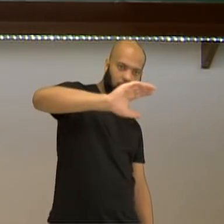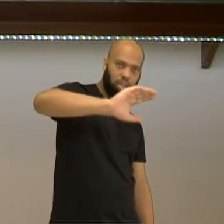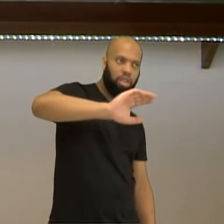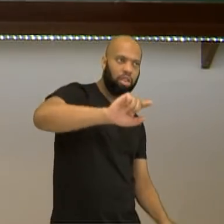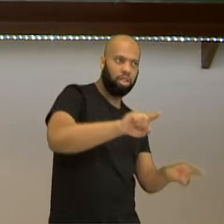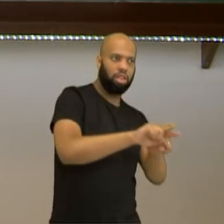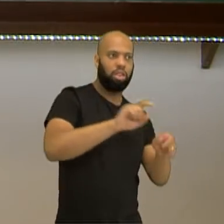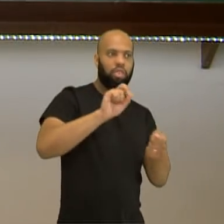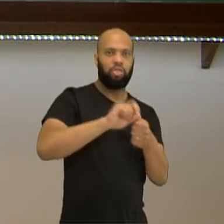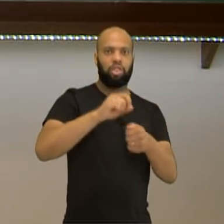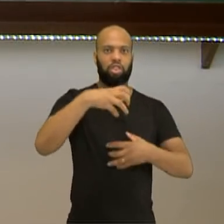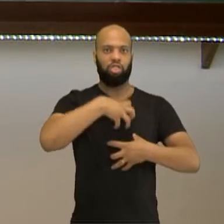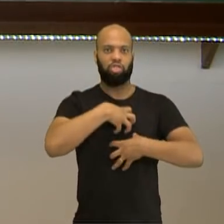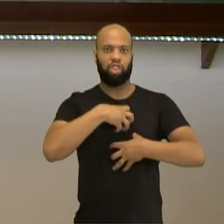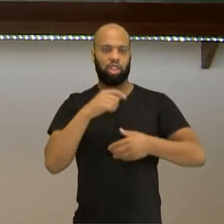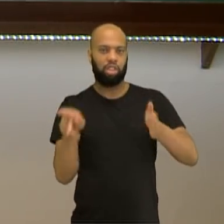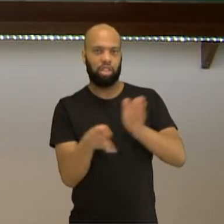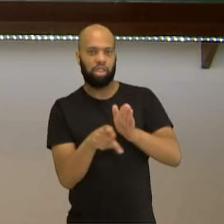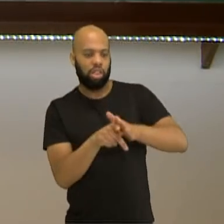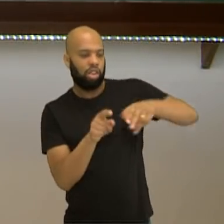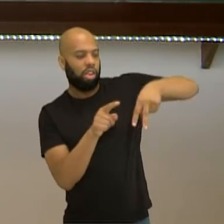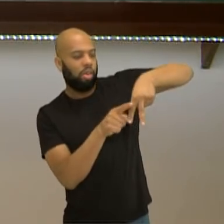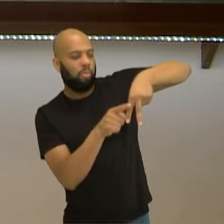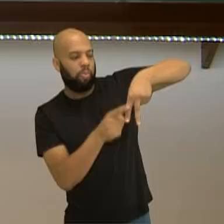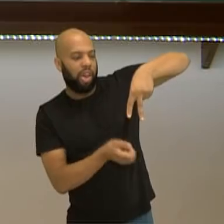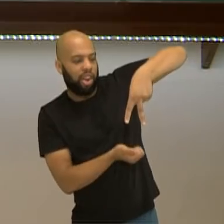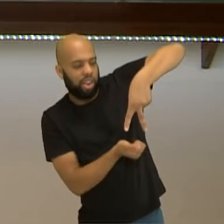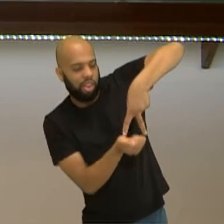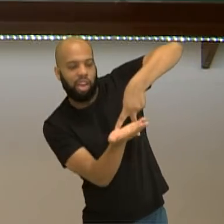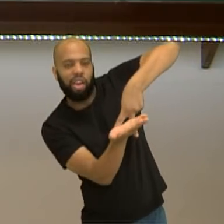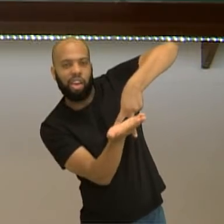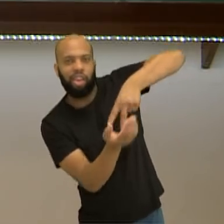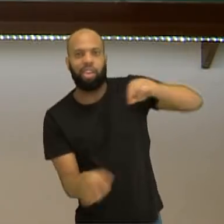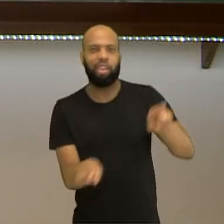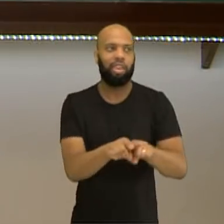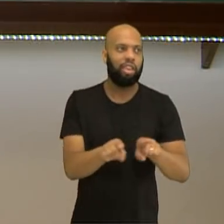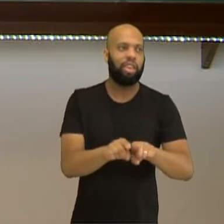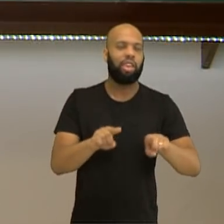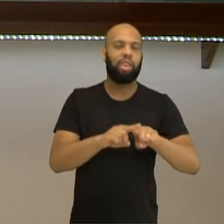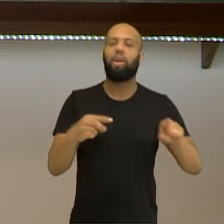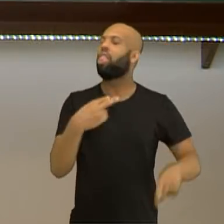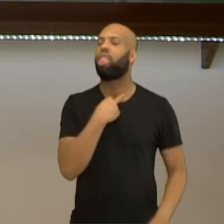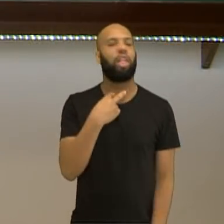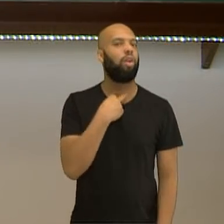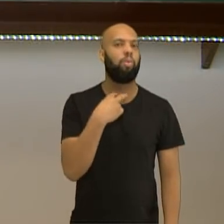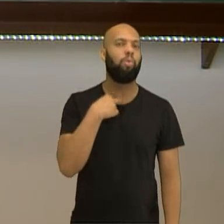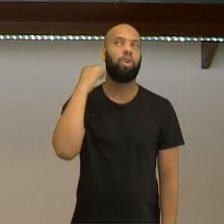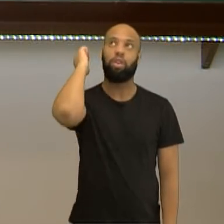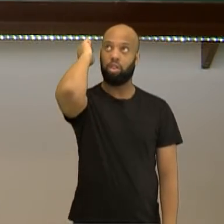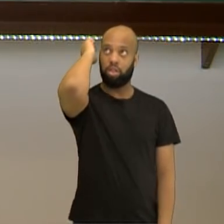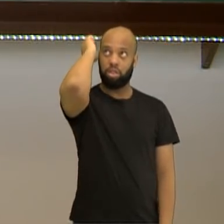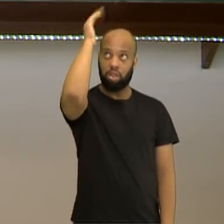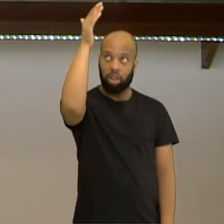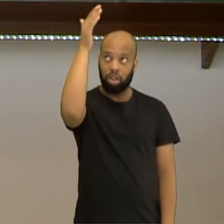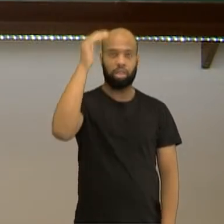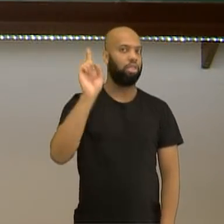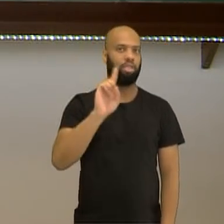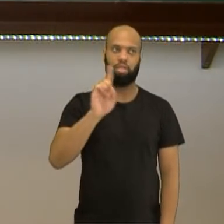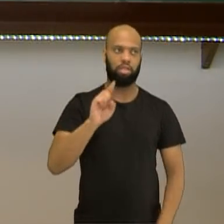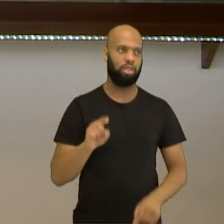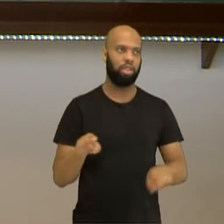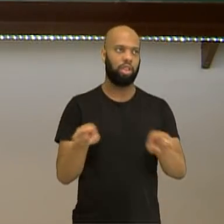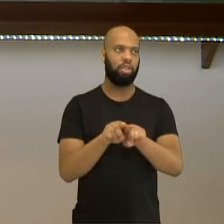fazer um drible lá, passar por debaixo das pernas, tá? Mas nunca pode jogar assim. Não